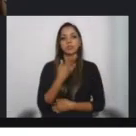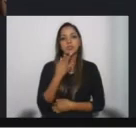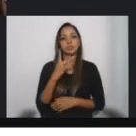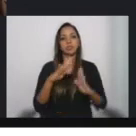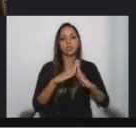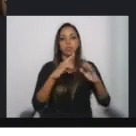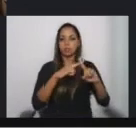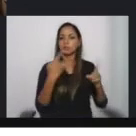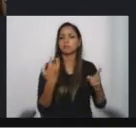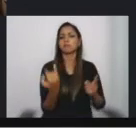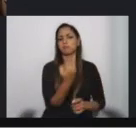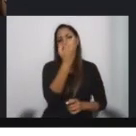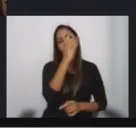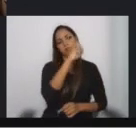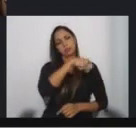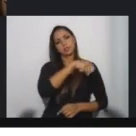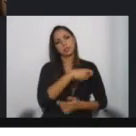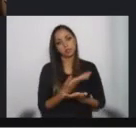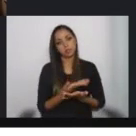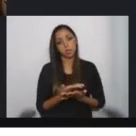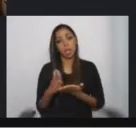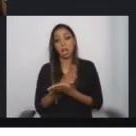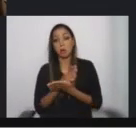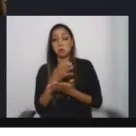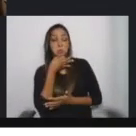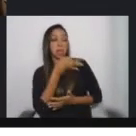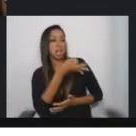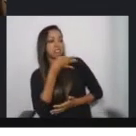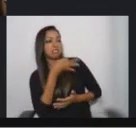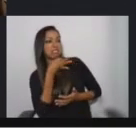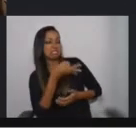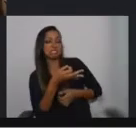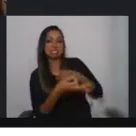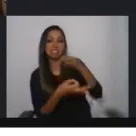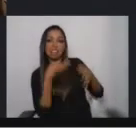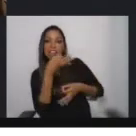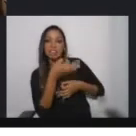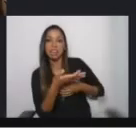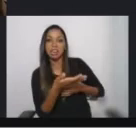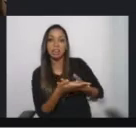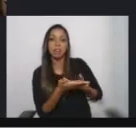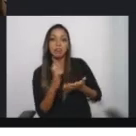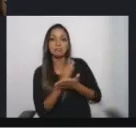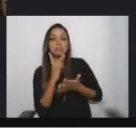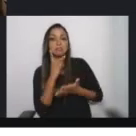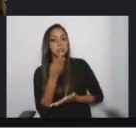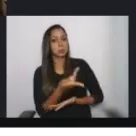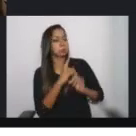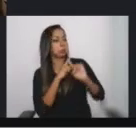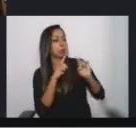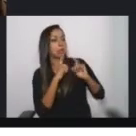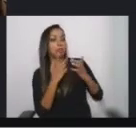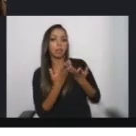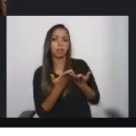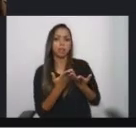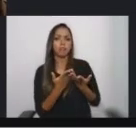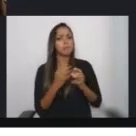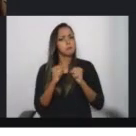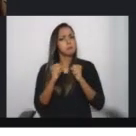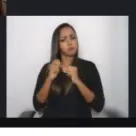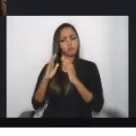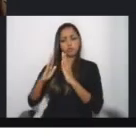essencial. Ouvimos, sim, algumas críticas, né? Com algumas pessoas relatando, não, pode-se buscar a Deus em casa. Pode, sim,